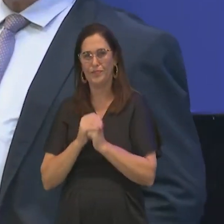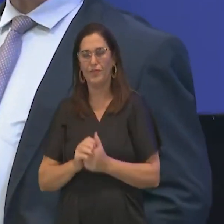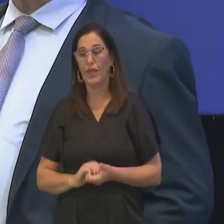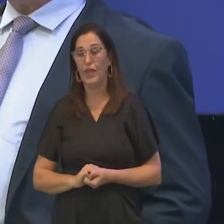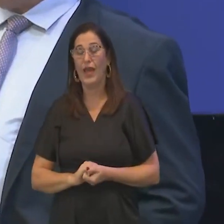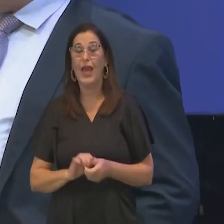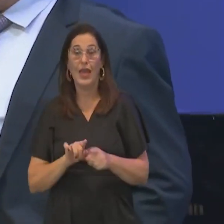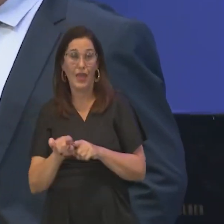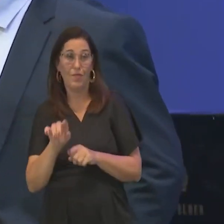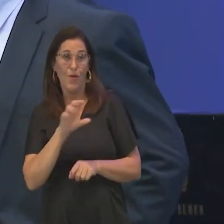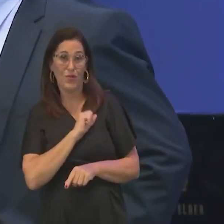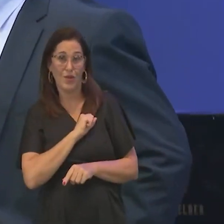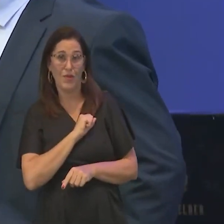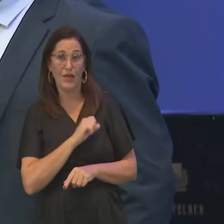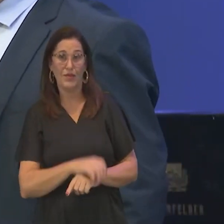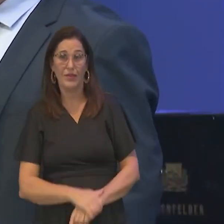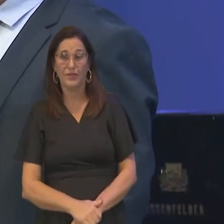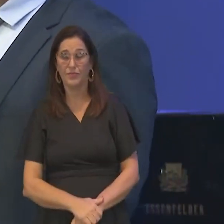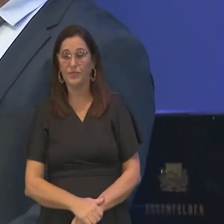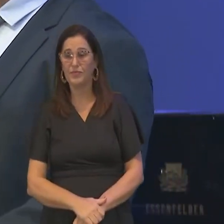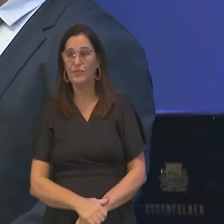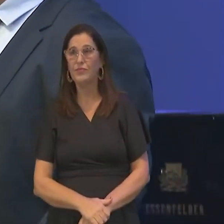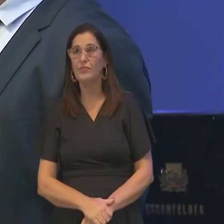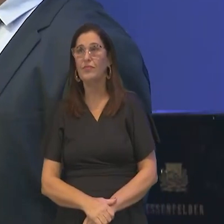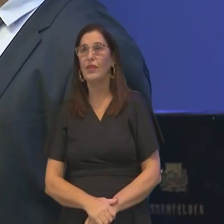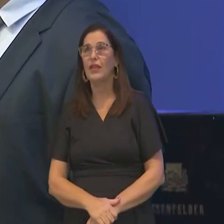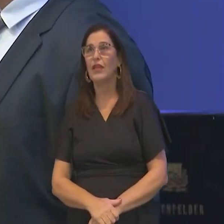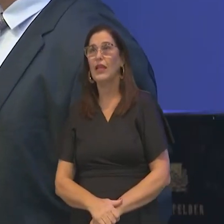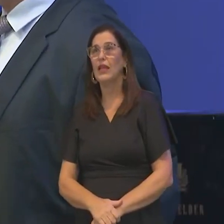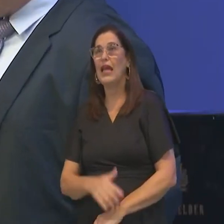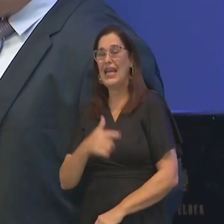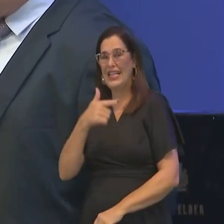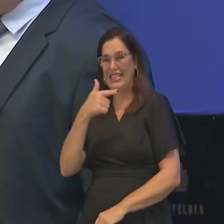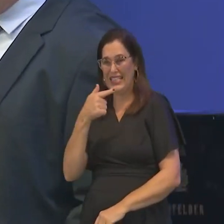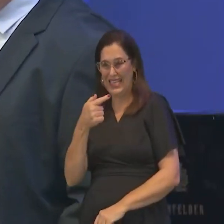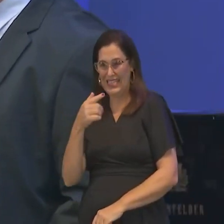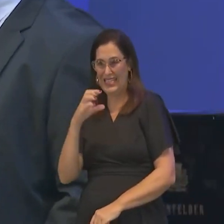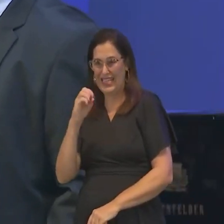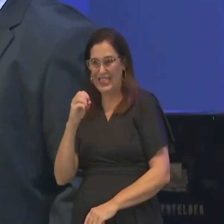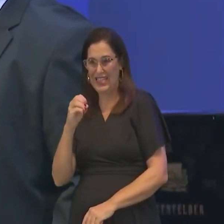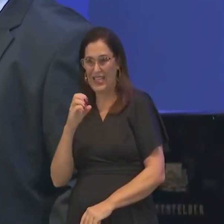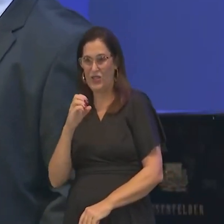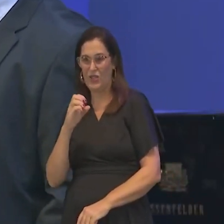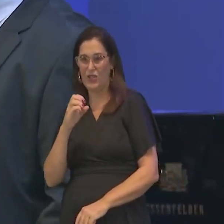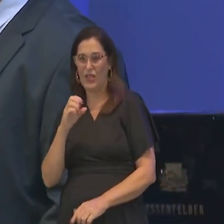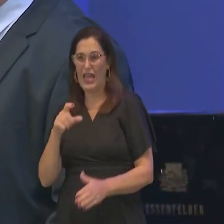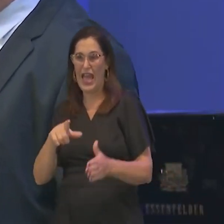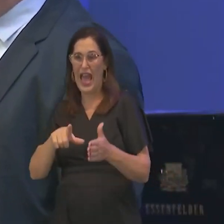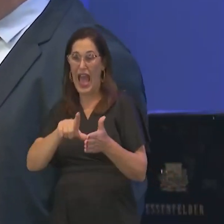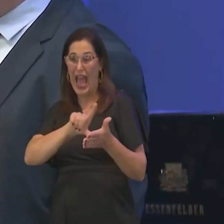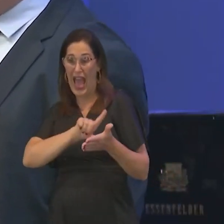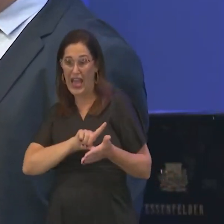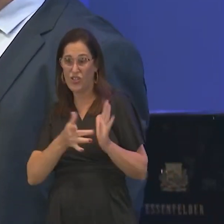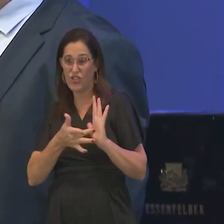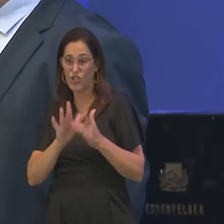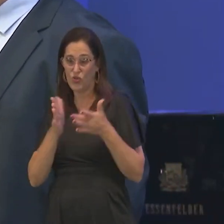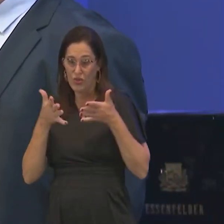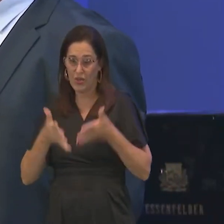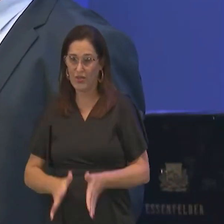Meus amados irmãos, por volta do ano 700 anos antes de